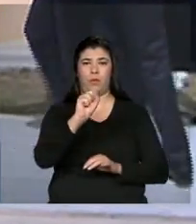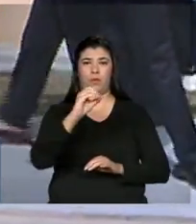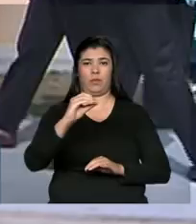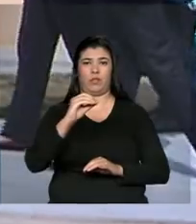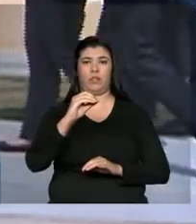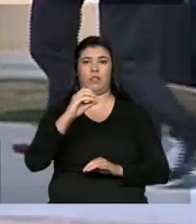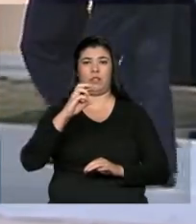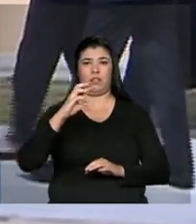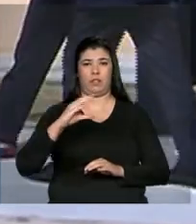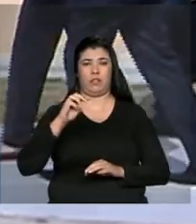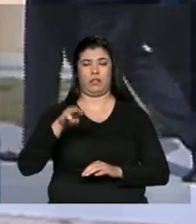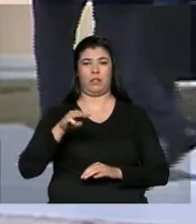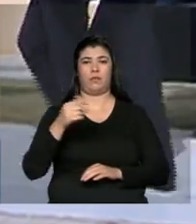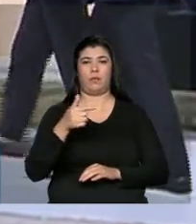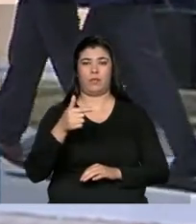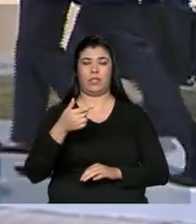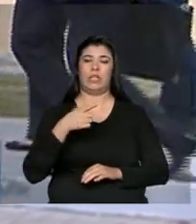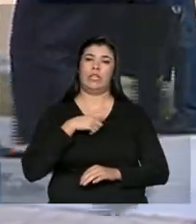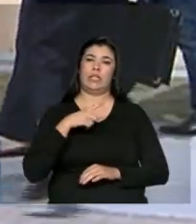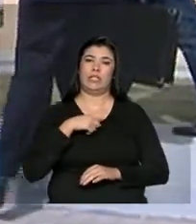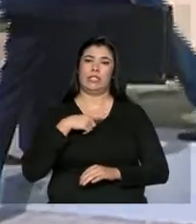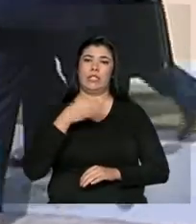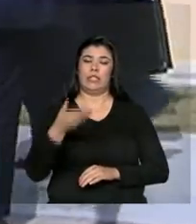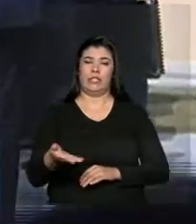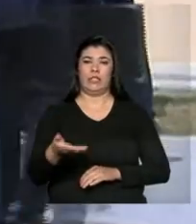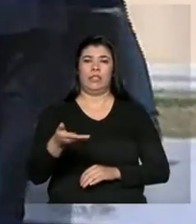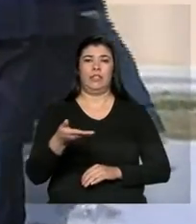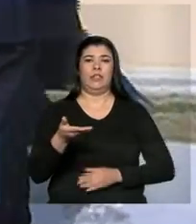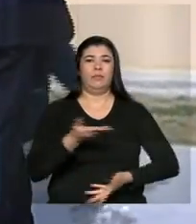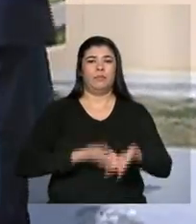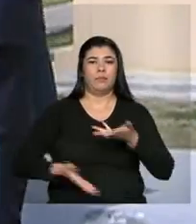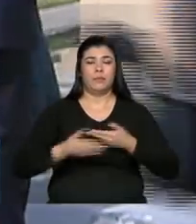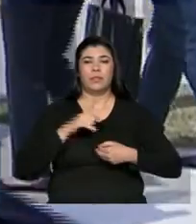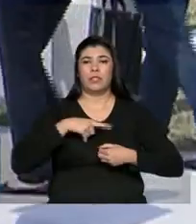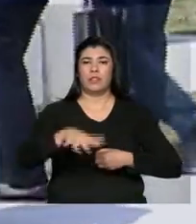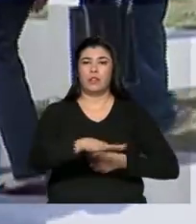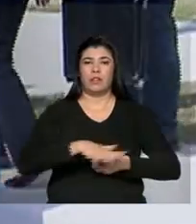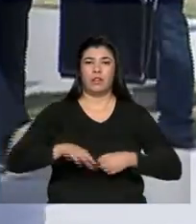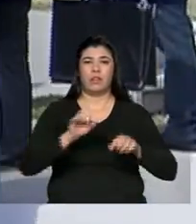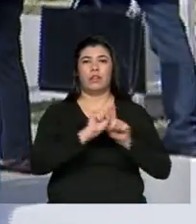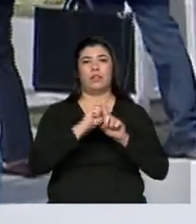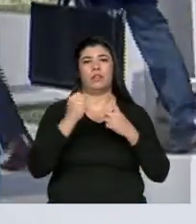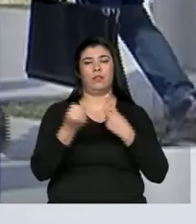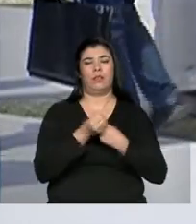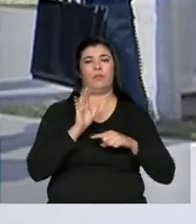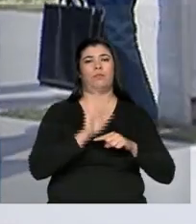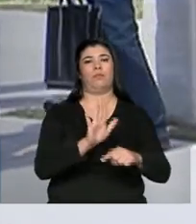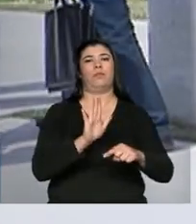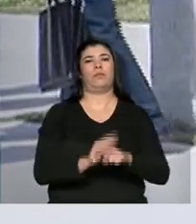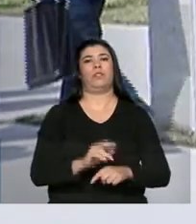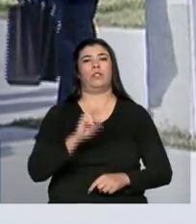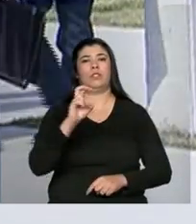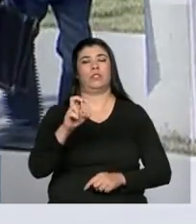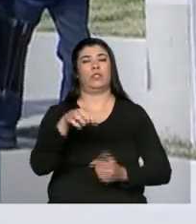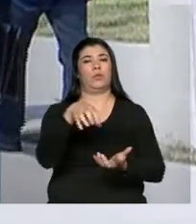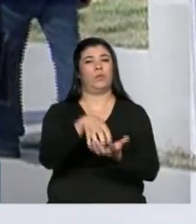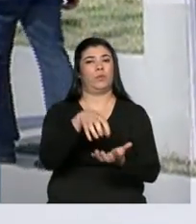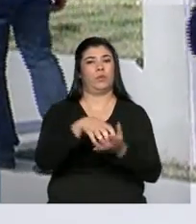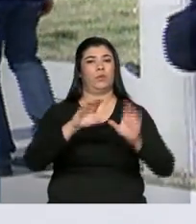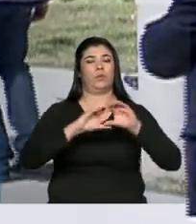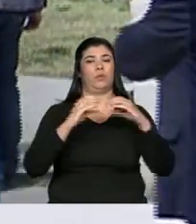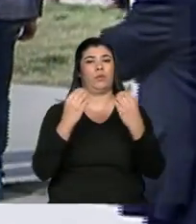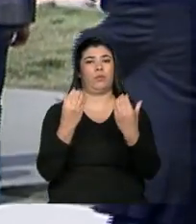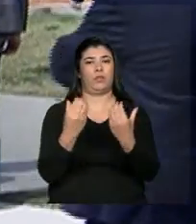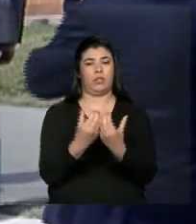os empreendimentos no município tem área social que compreende a construção de cinco centros comunitários